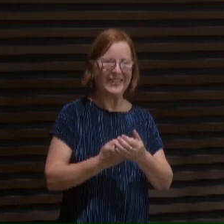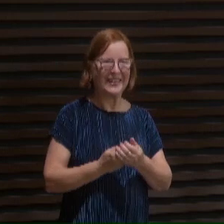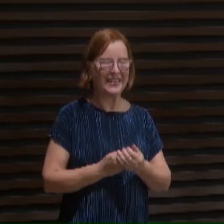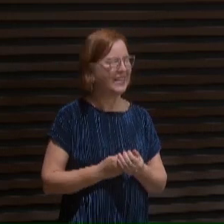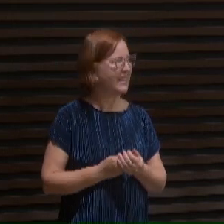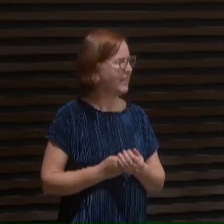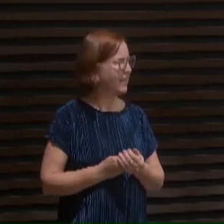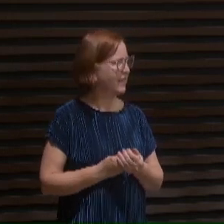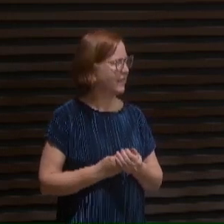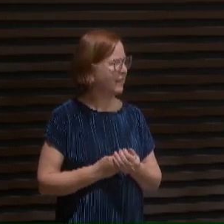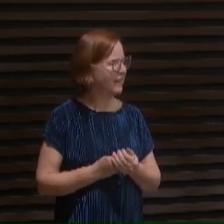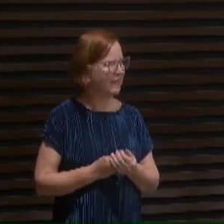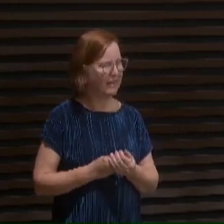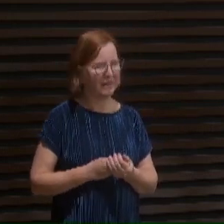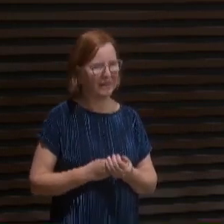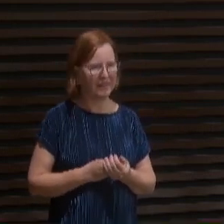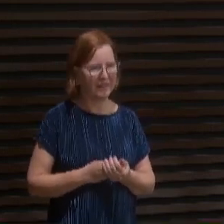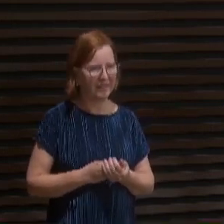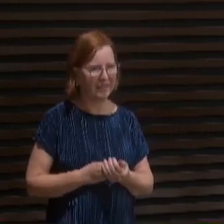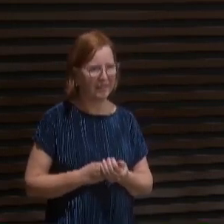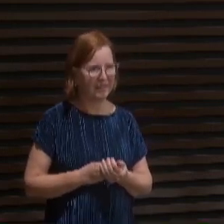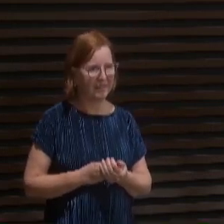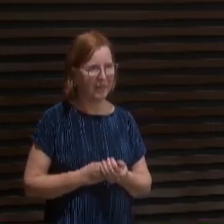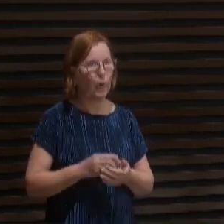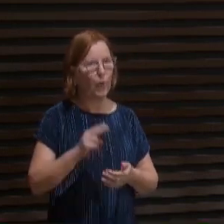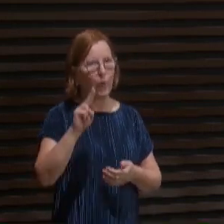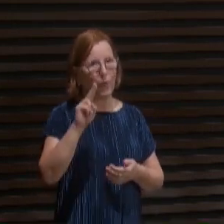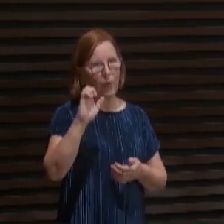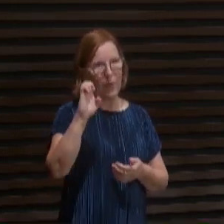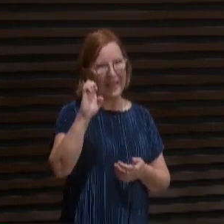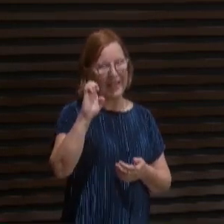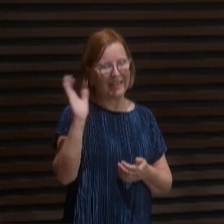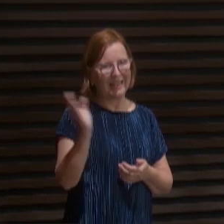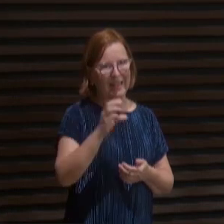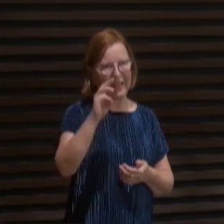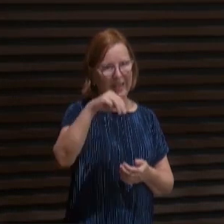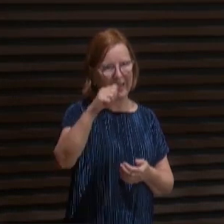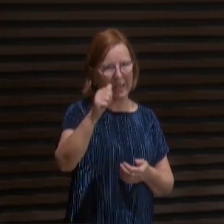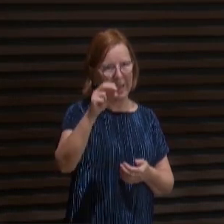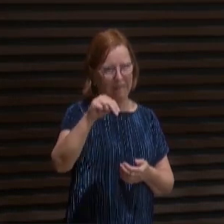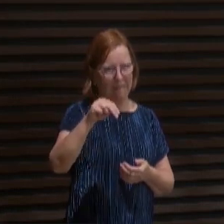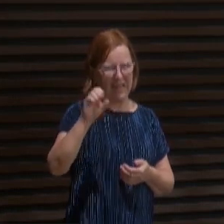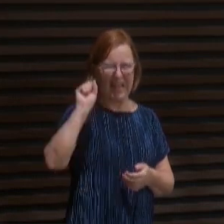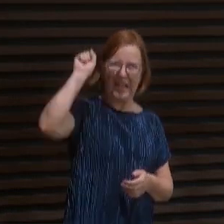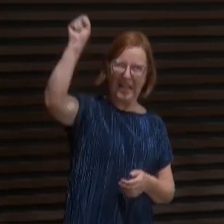Kramer, que é o He-Man, um pouco Pocahontas.